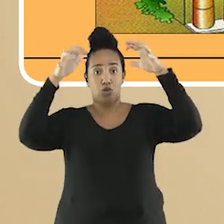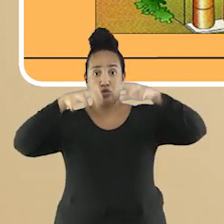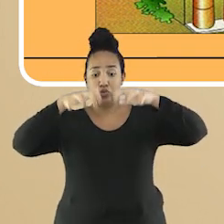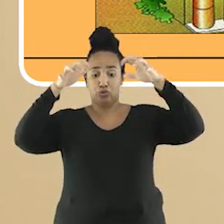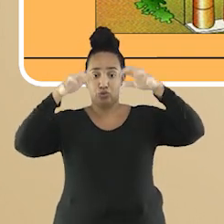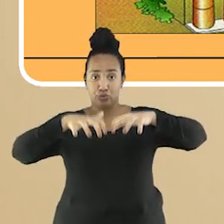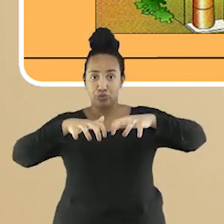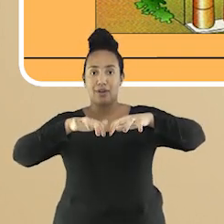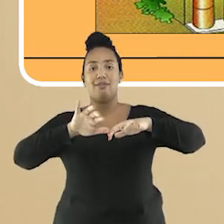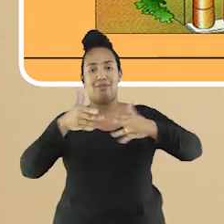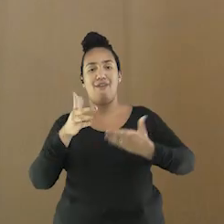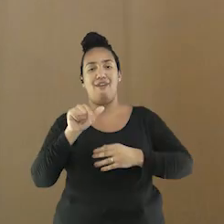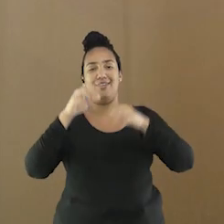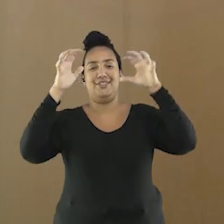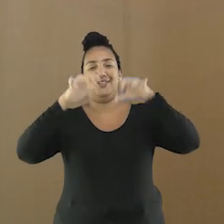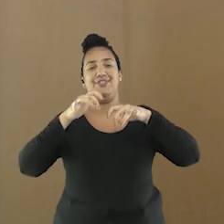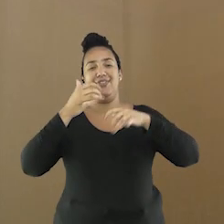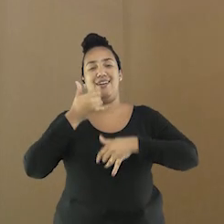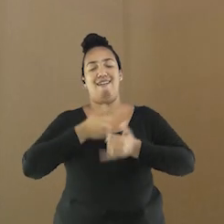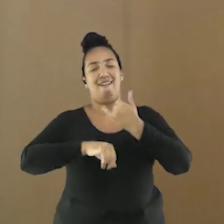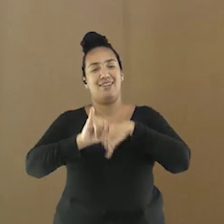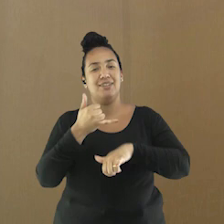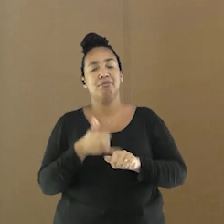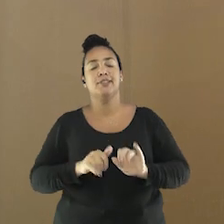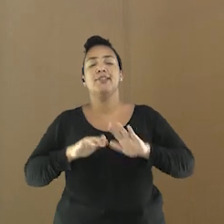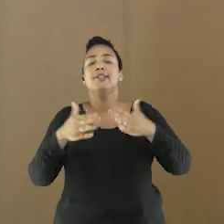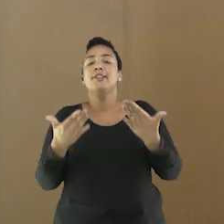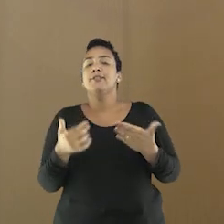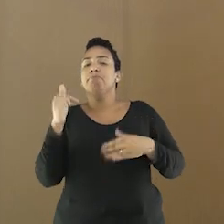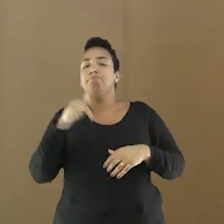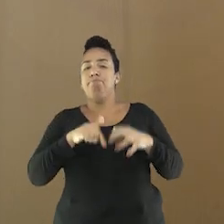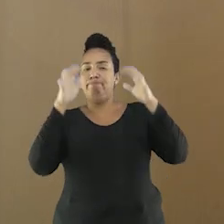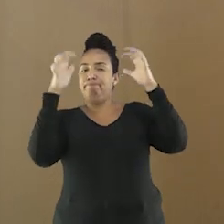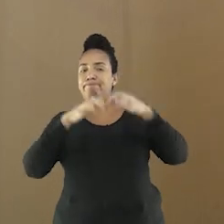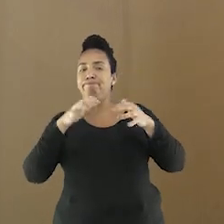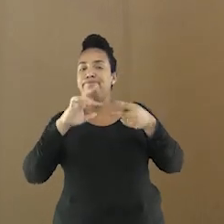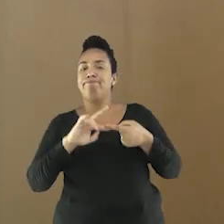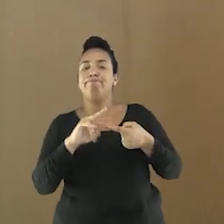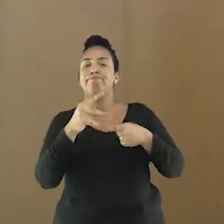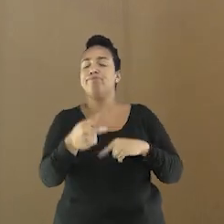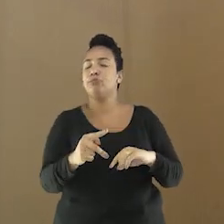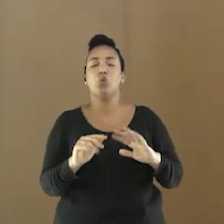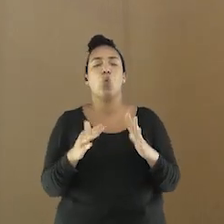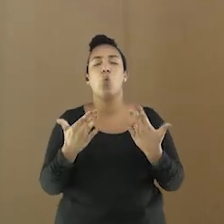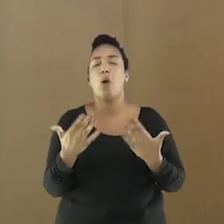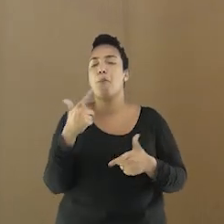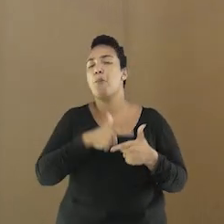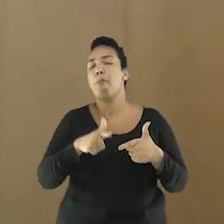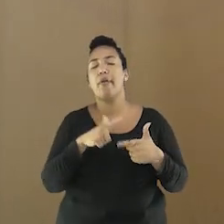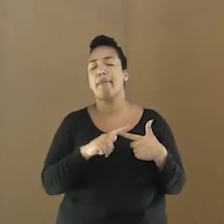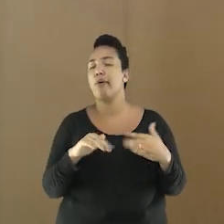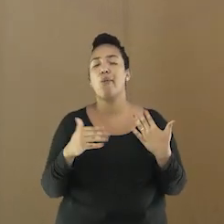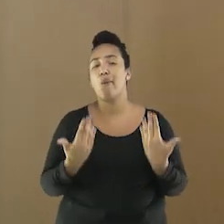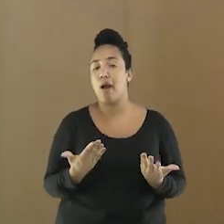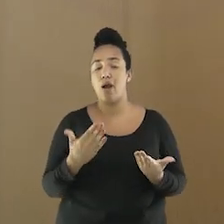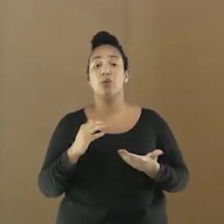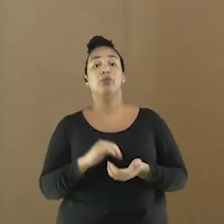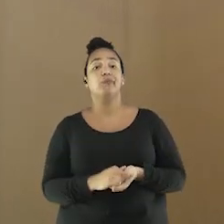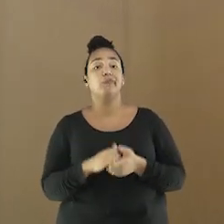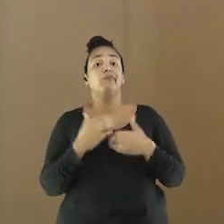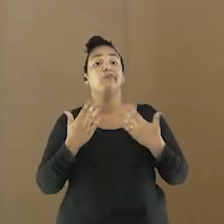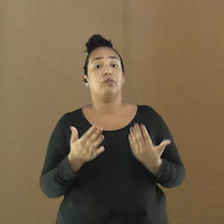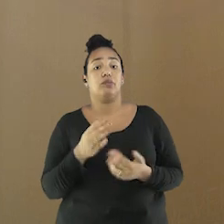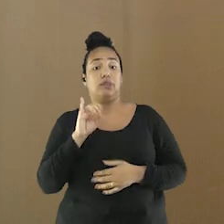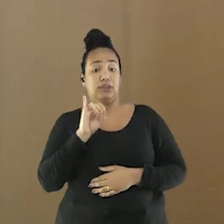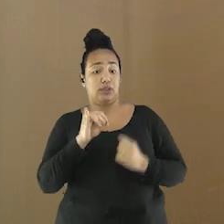de chuva ácida. E quais problemas essa chuva pode e vai trazer às regiões que atingir? Bom, quando a